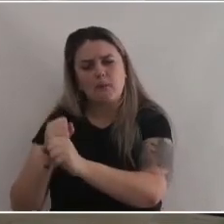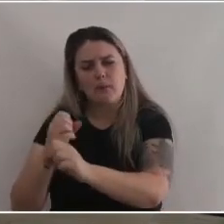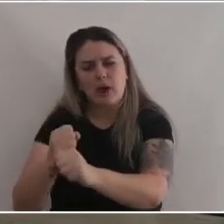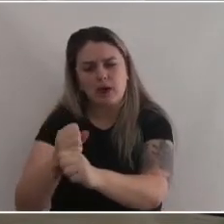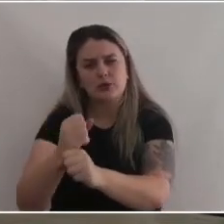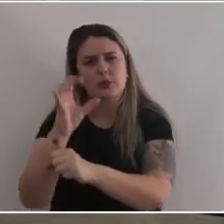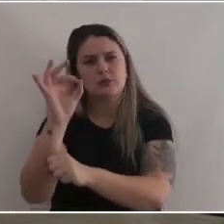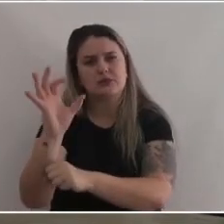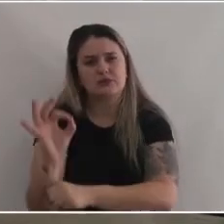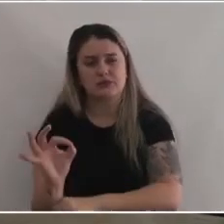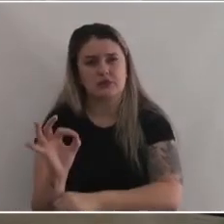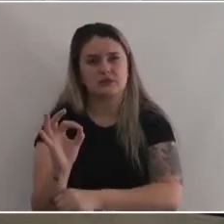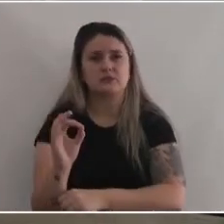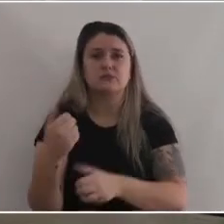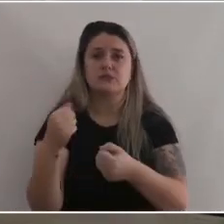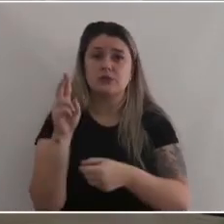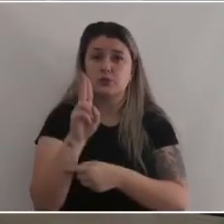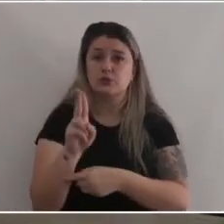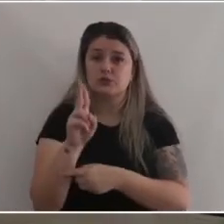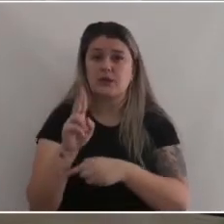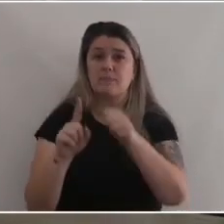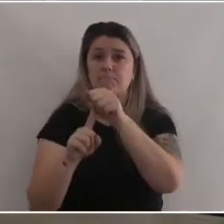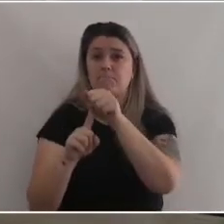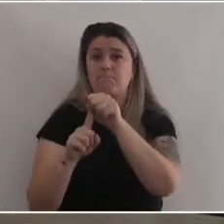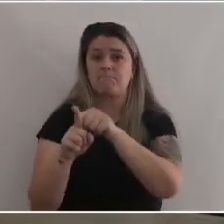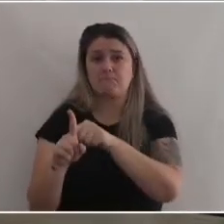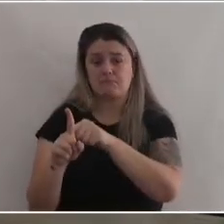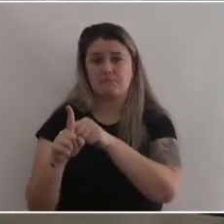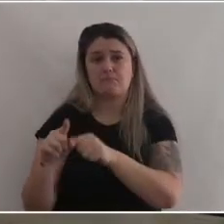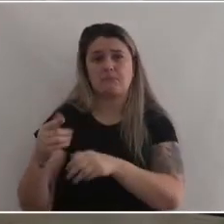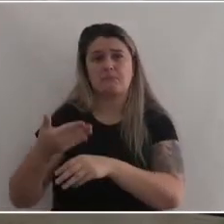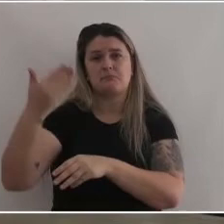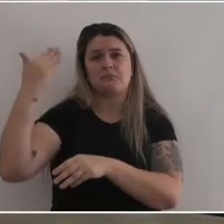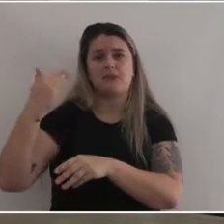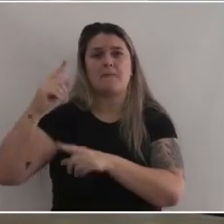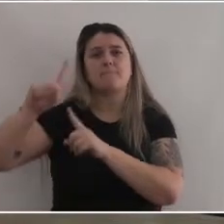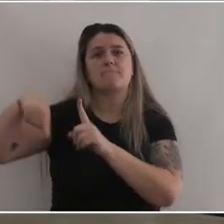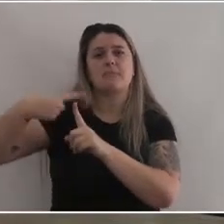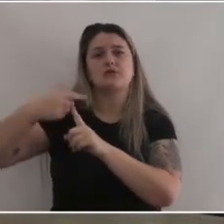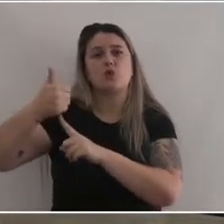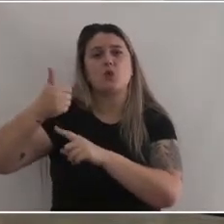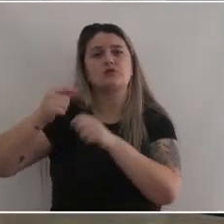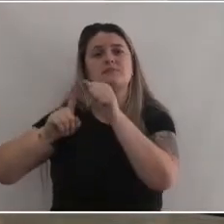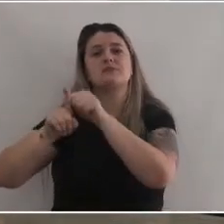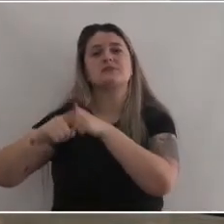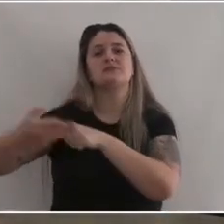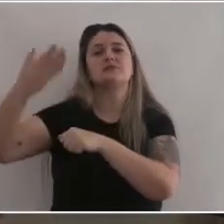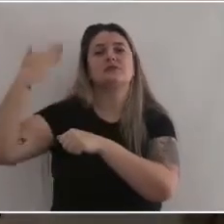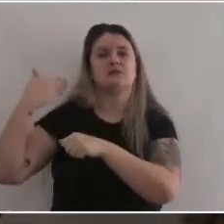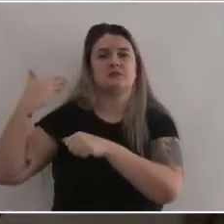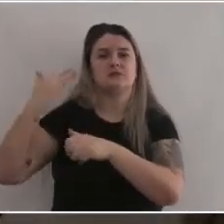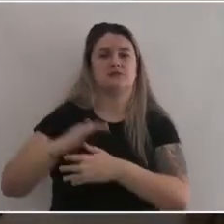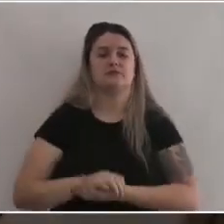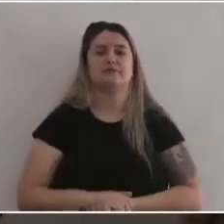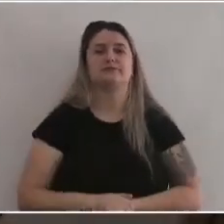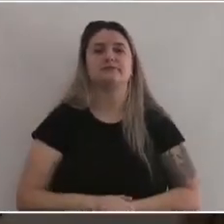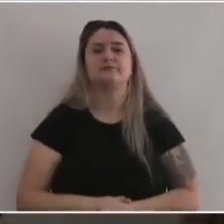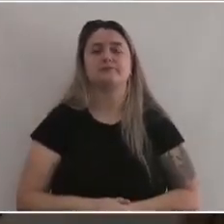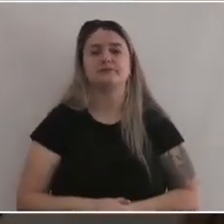do percentual, utiliza-se um mês de referência mais os 11 anteriores.